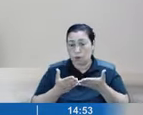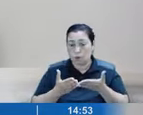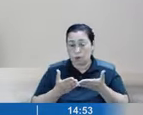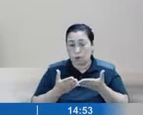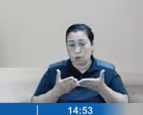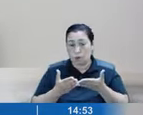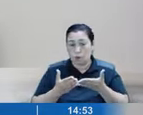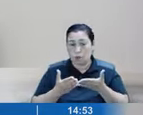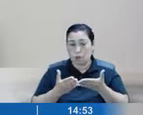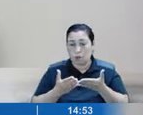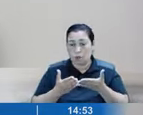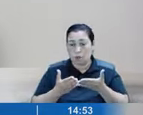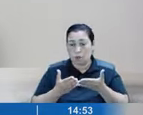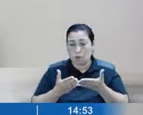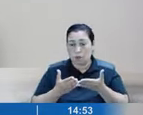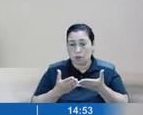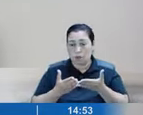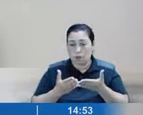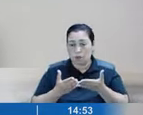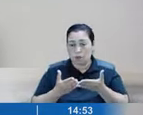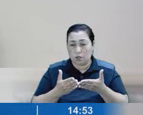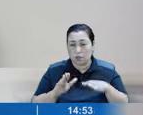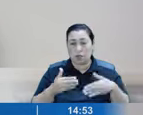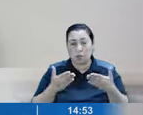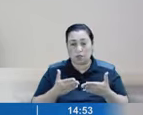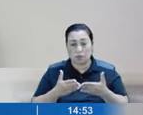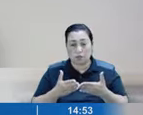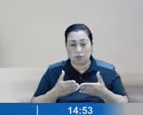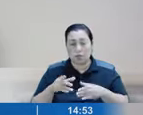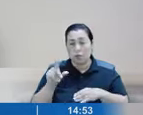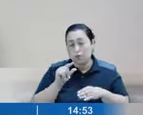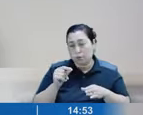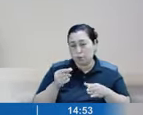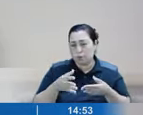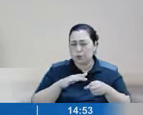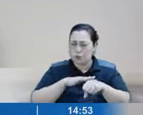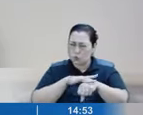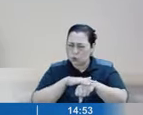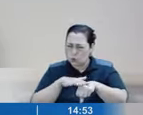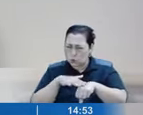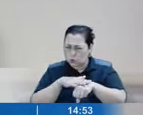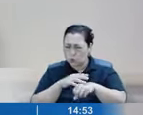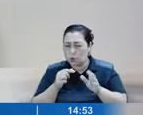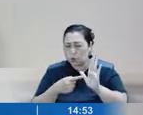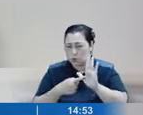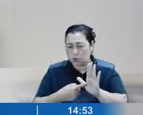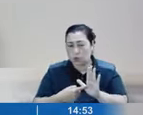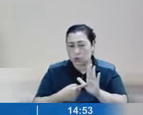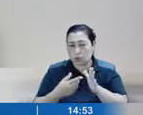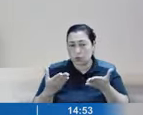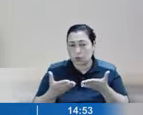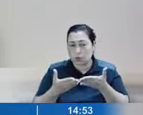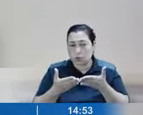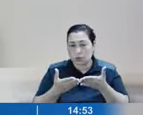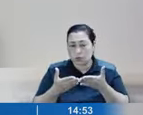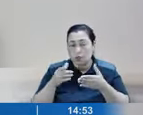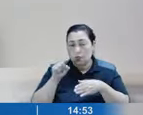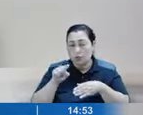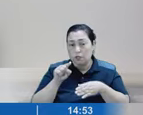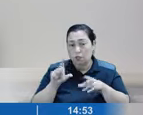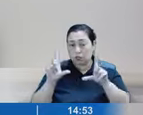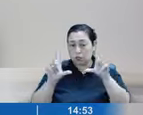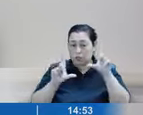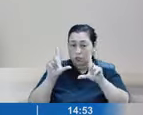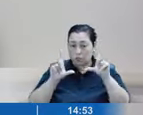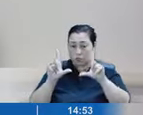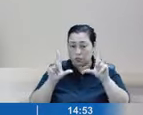não tão correta, né? Provocando, então, aquelas pequenas lesões que são encontradas no cólon. Né? Aqui, essa